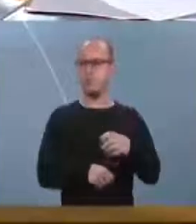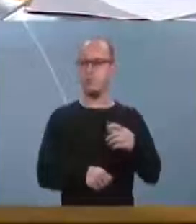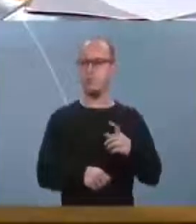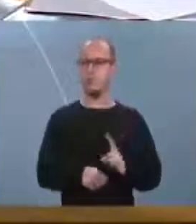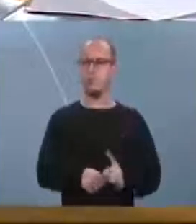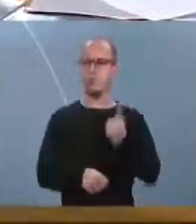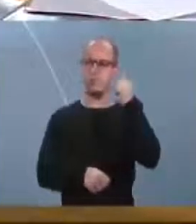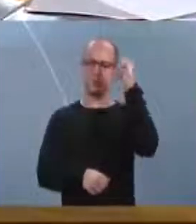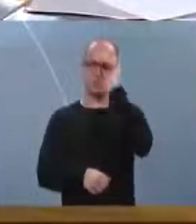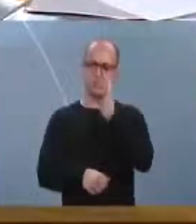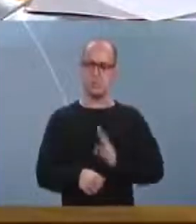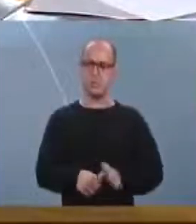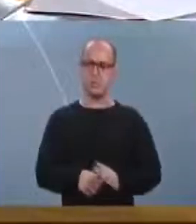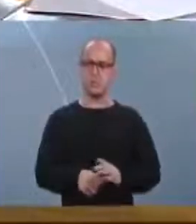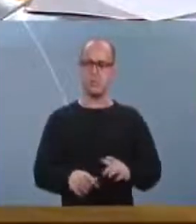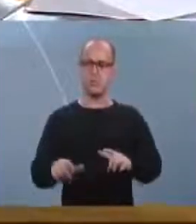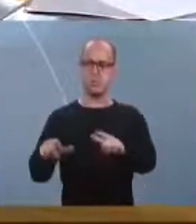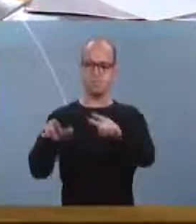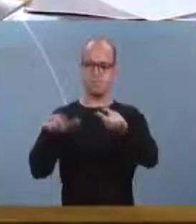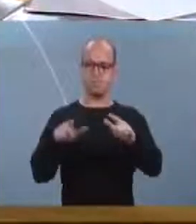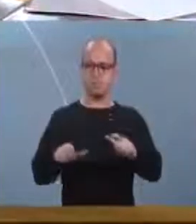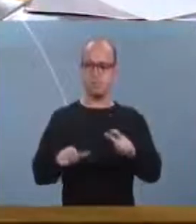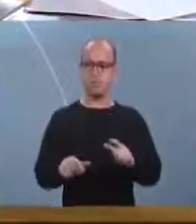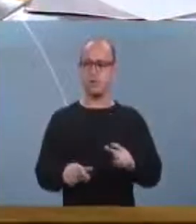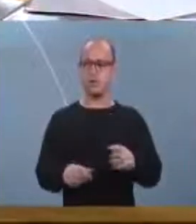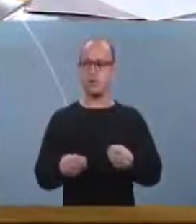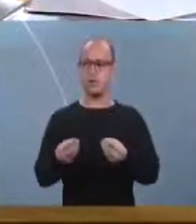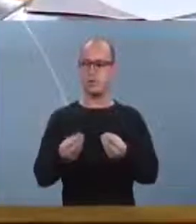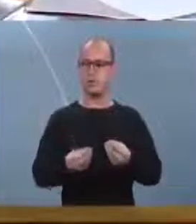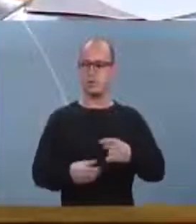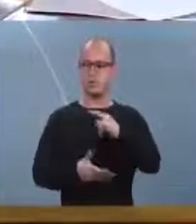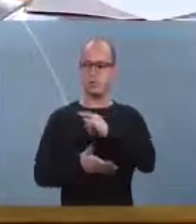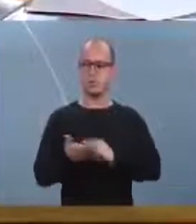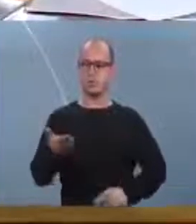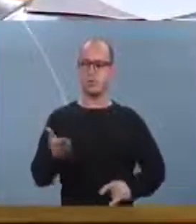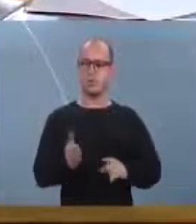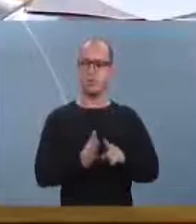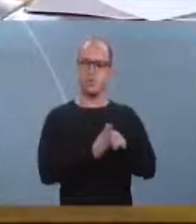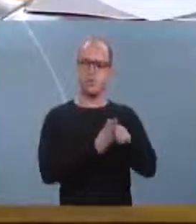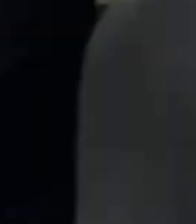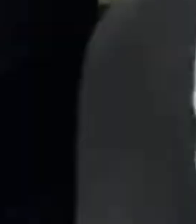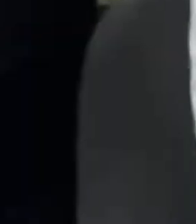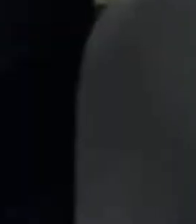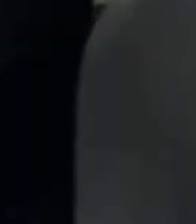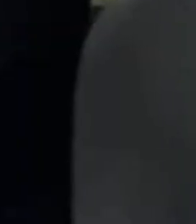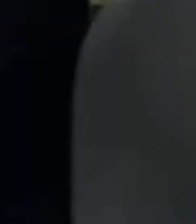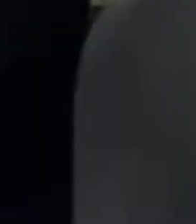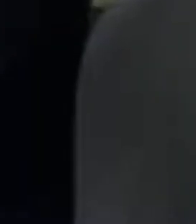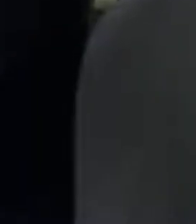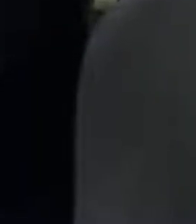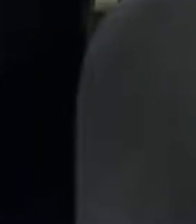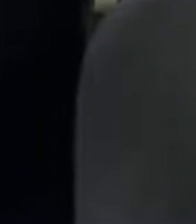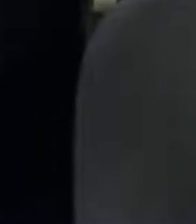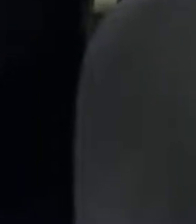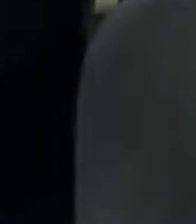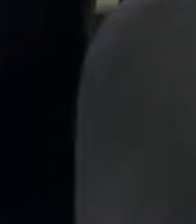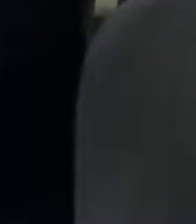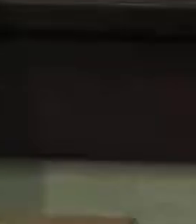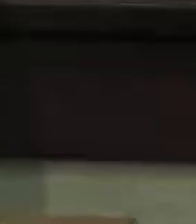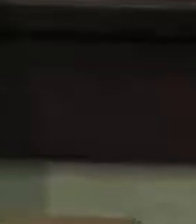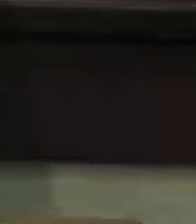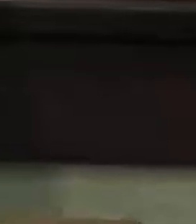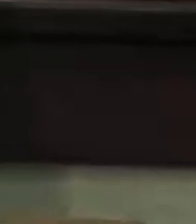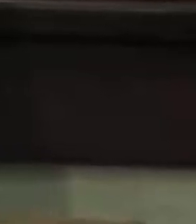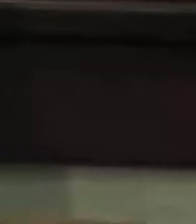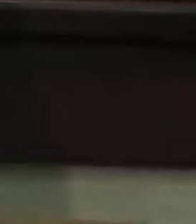do Brasil a não entregar documentos à CPI que investigou o roubo dos retificadores também durante a sessão os deputados